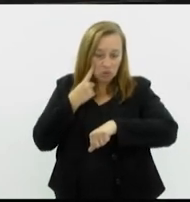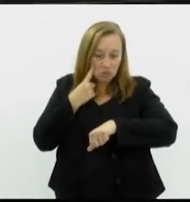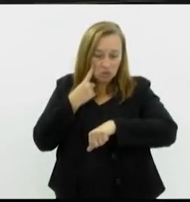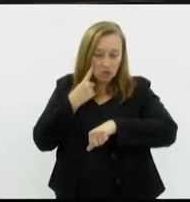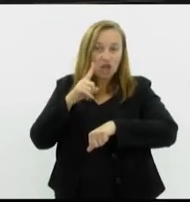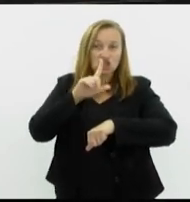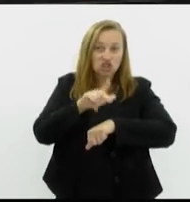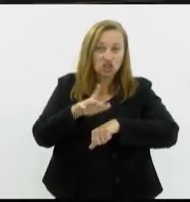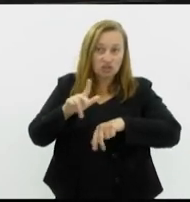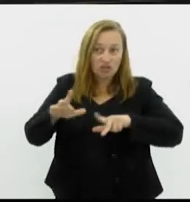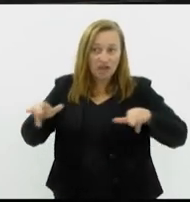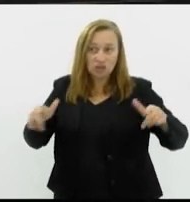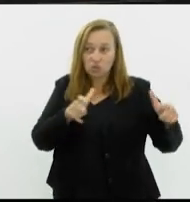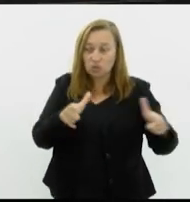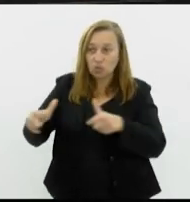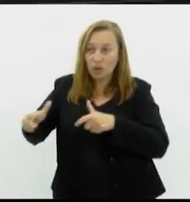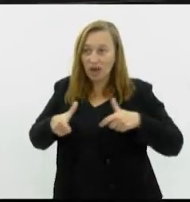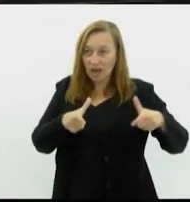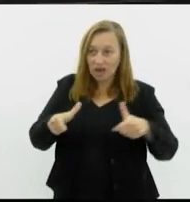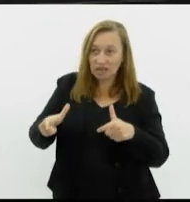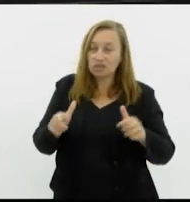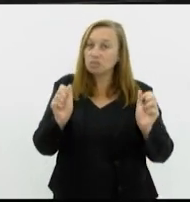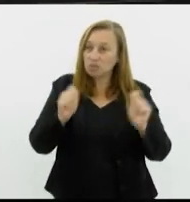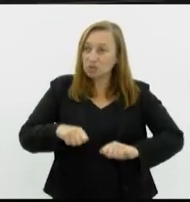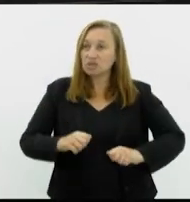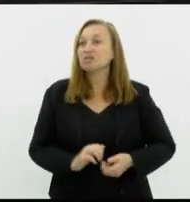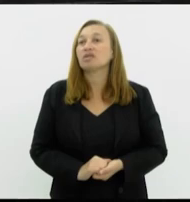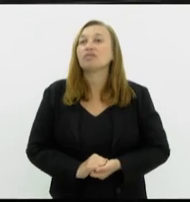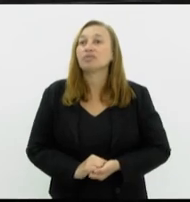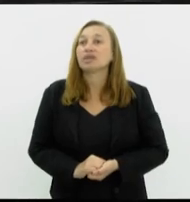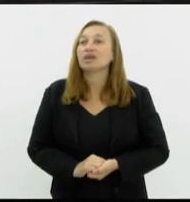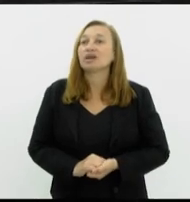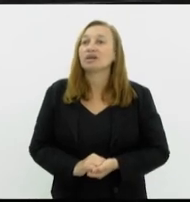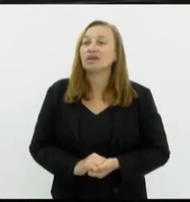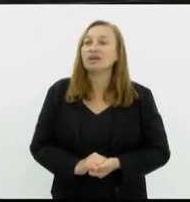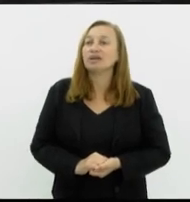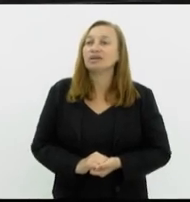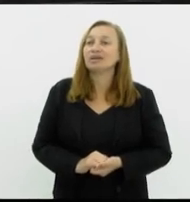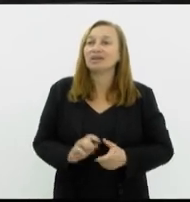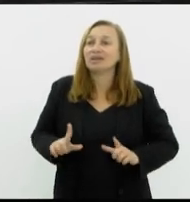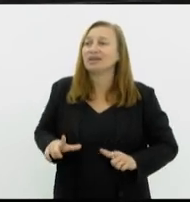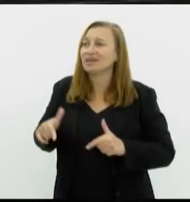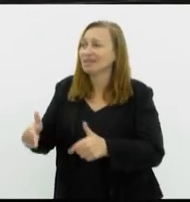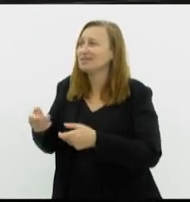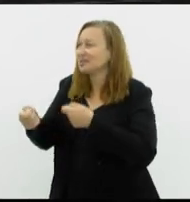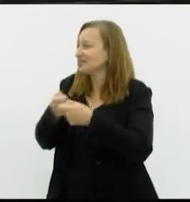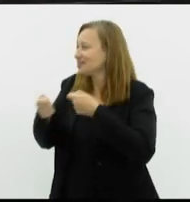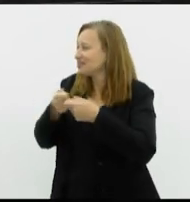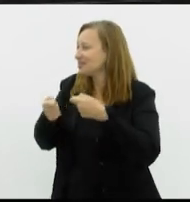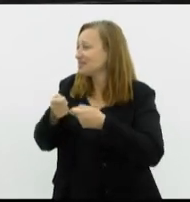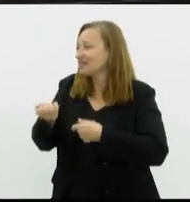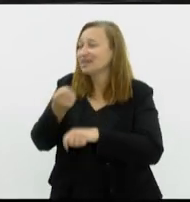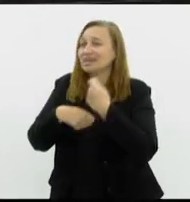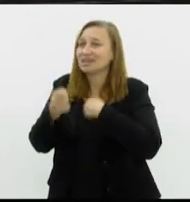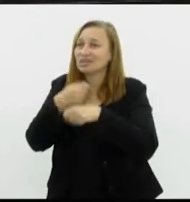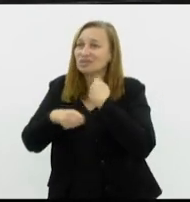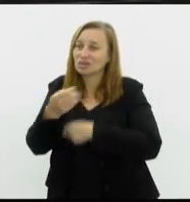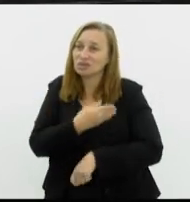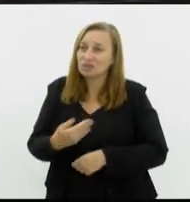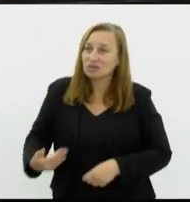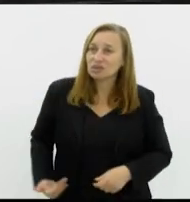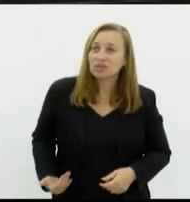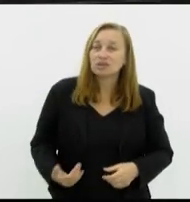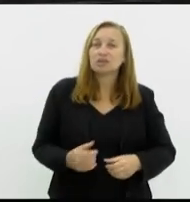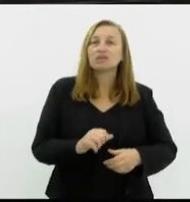mais diversos locais possíveis. Aí é a ação do controle externo da administração pública, é